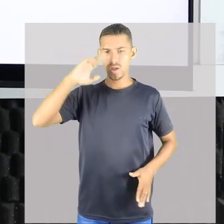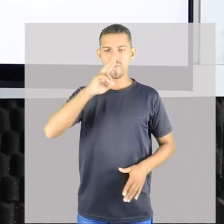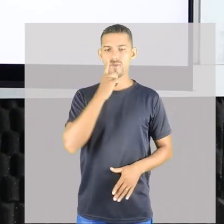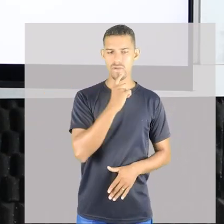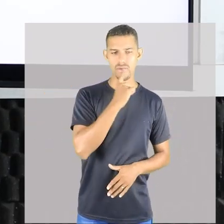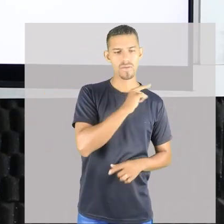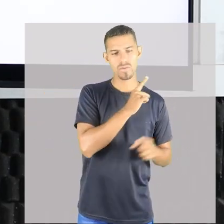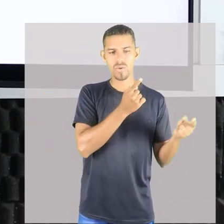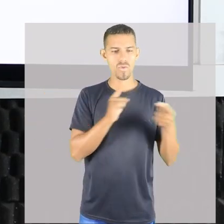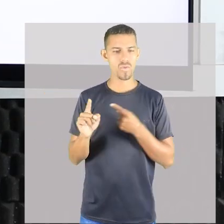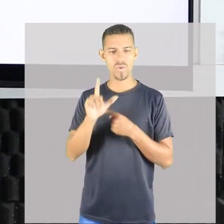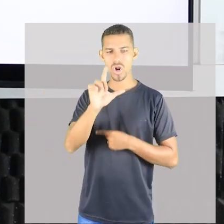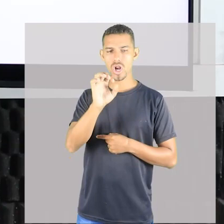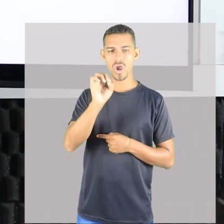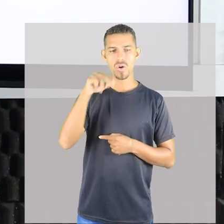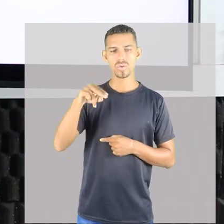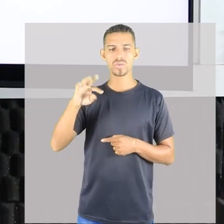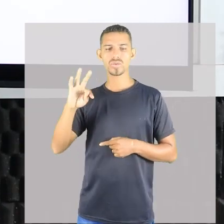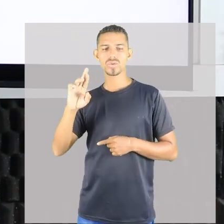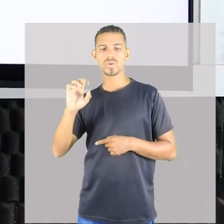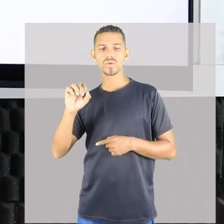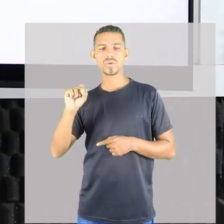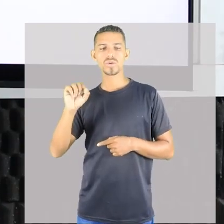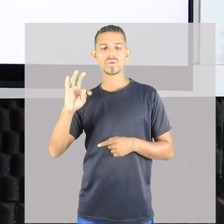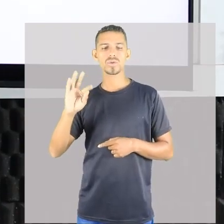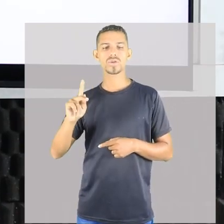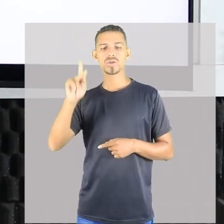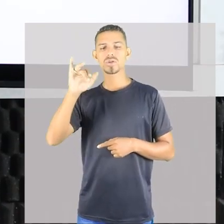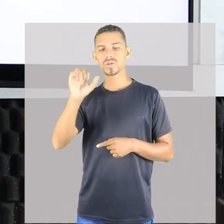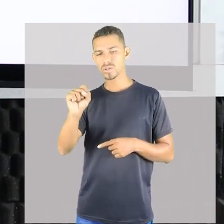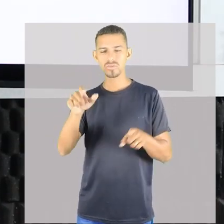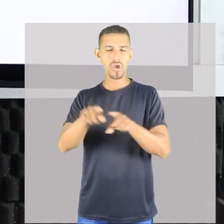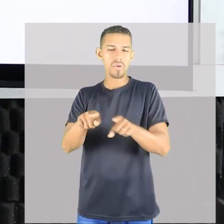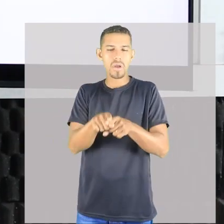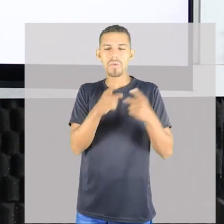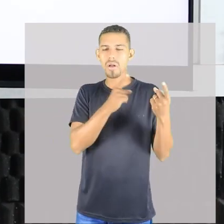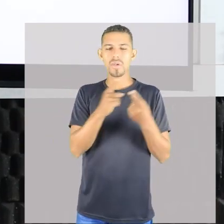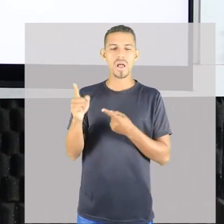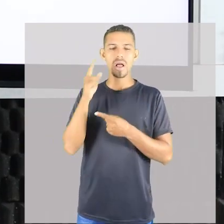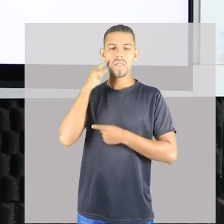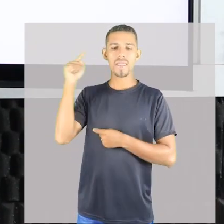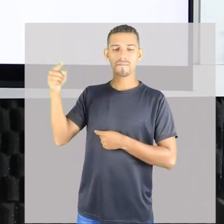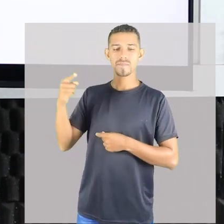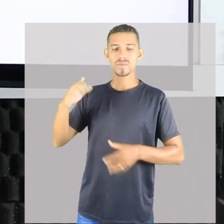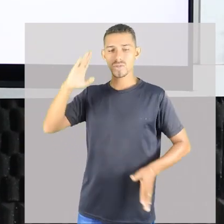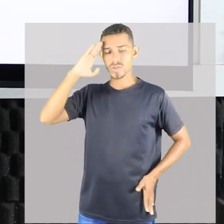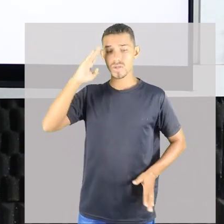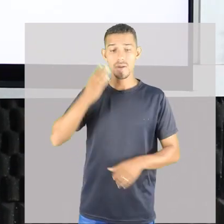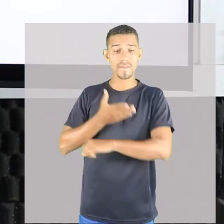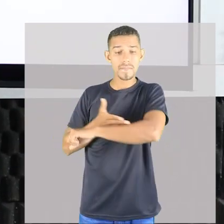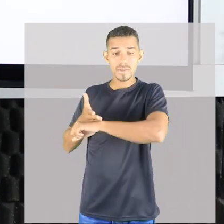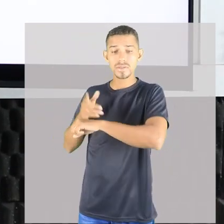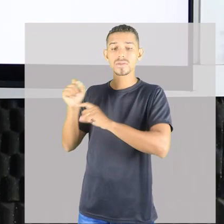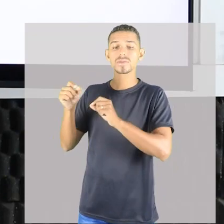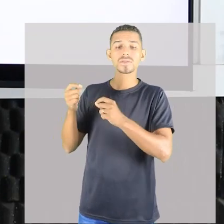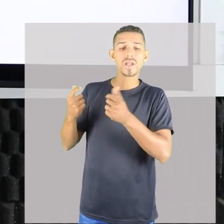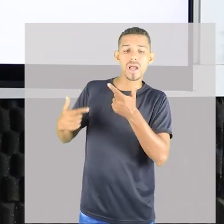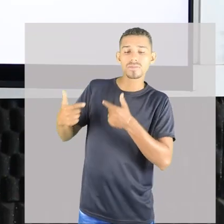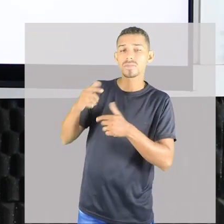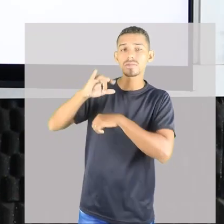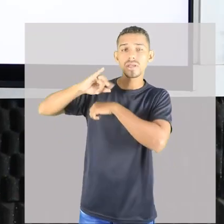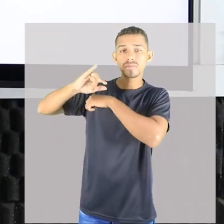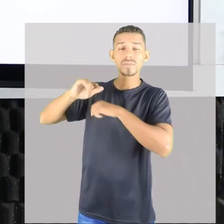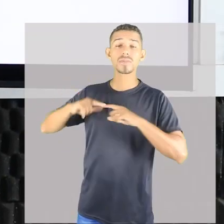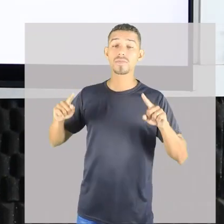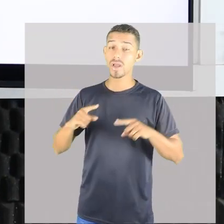forças contra-revolucionárias, Exército Branco, mais frente das potências capitalistas. E aí, por que isso? Porque